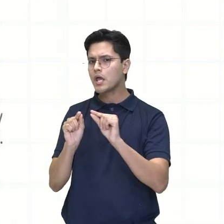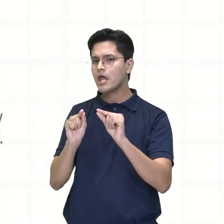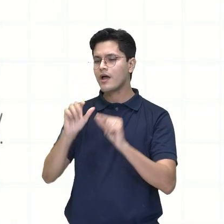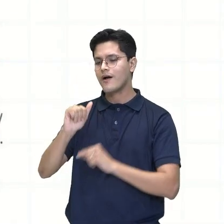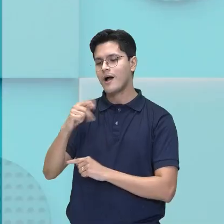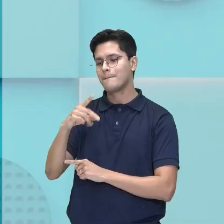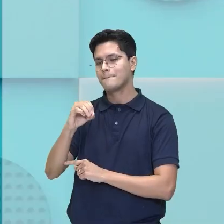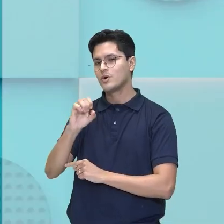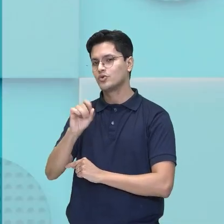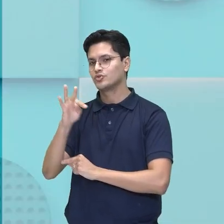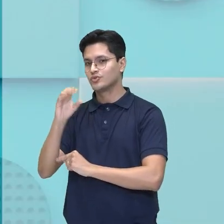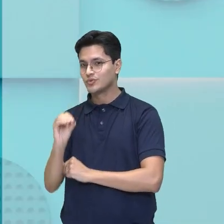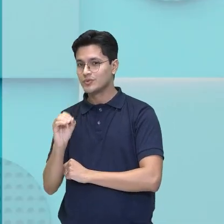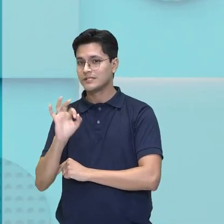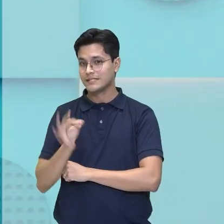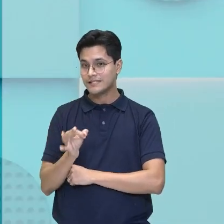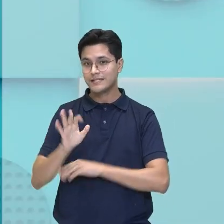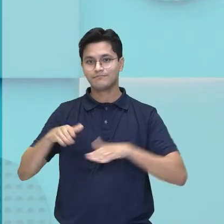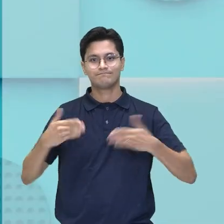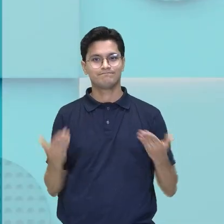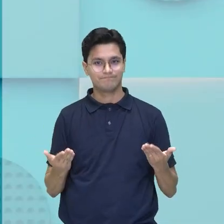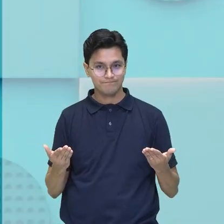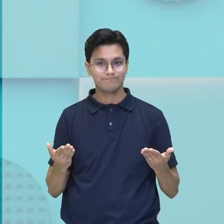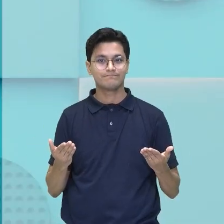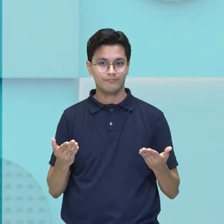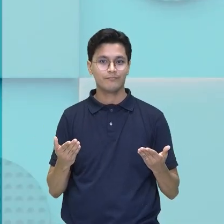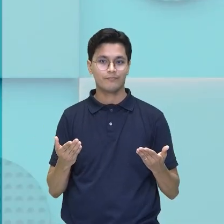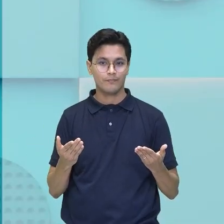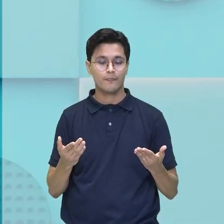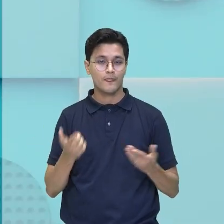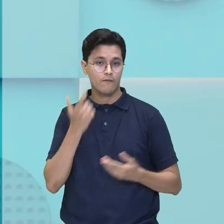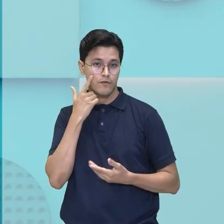Isabela. Certo, gente? Muito bem, então essa foi a nossa